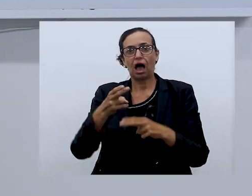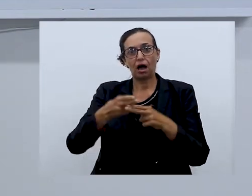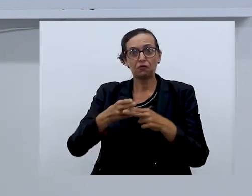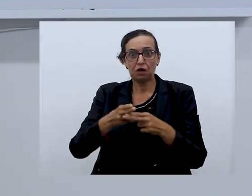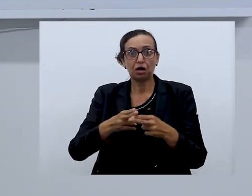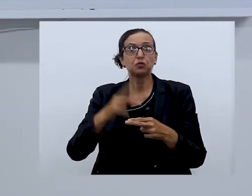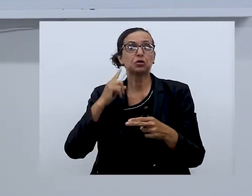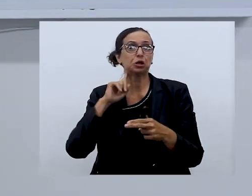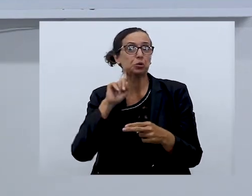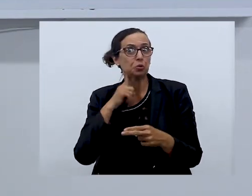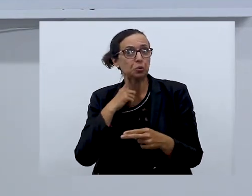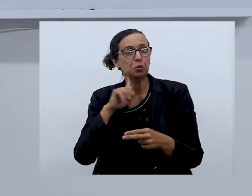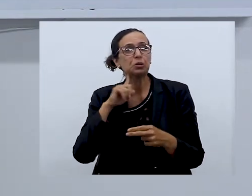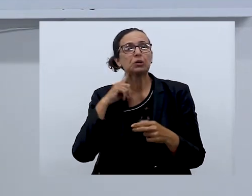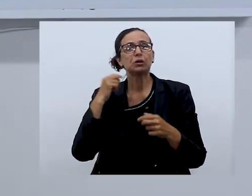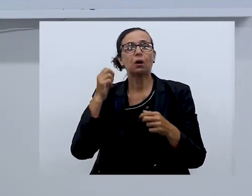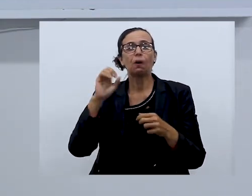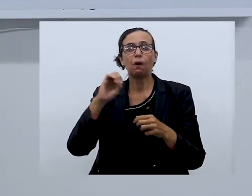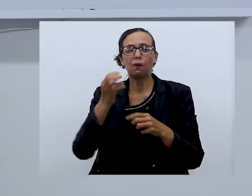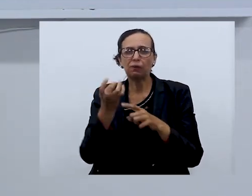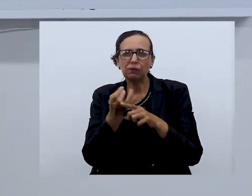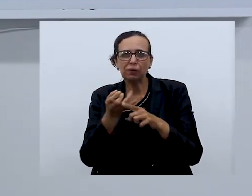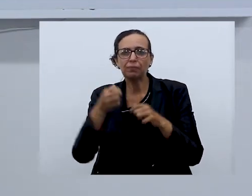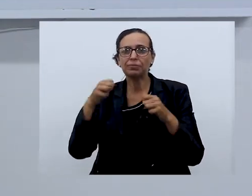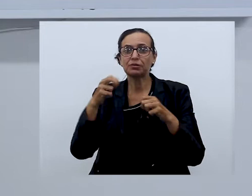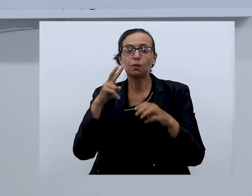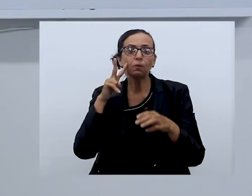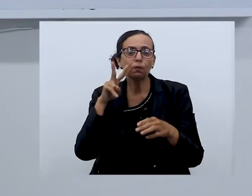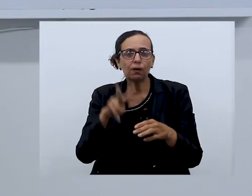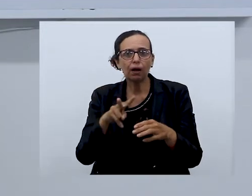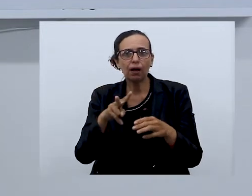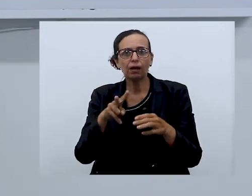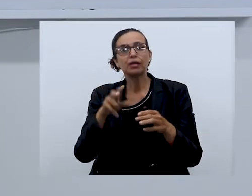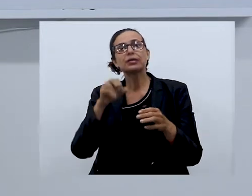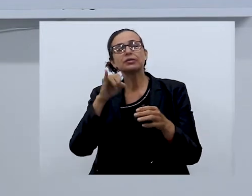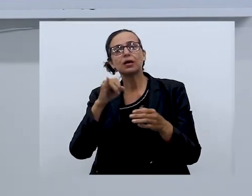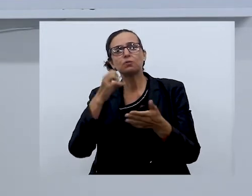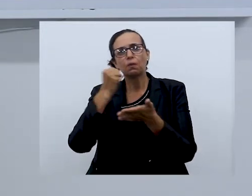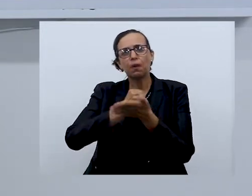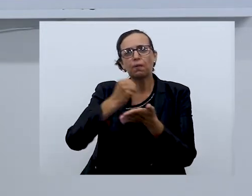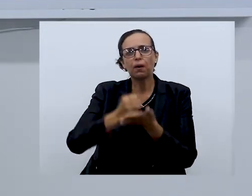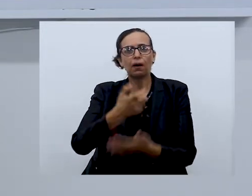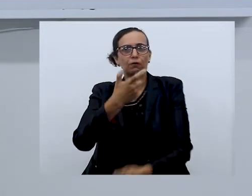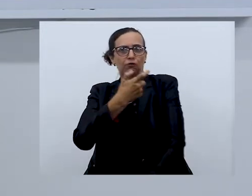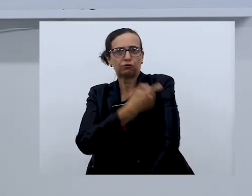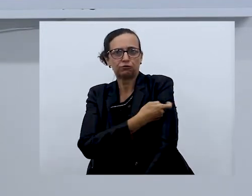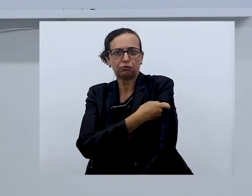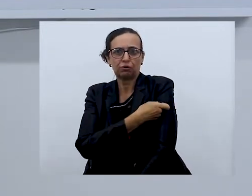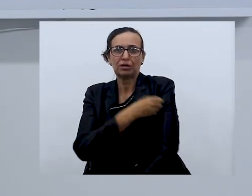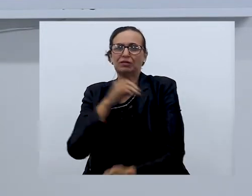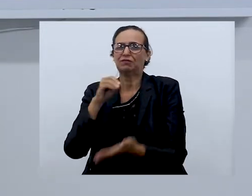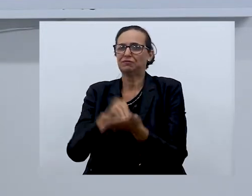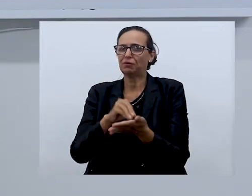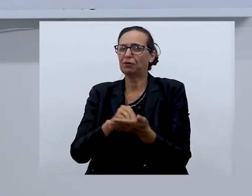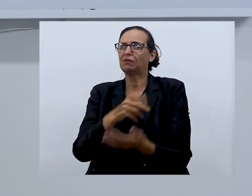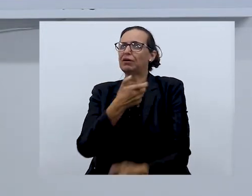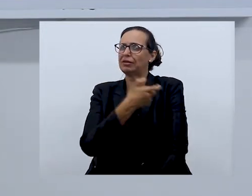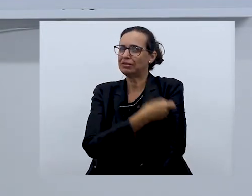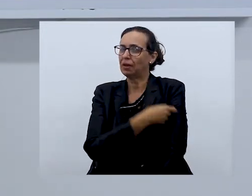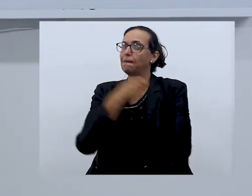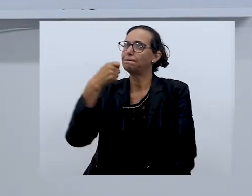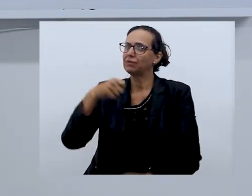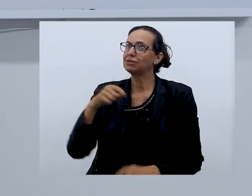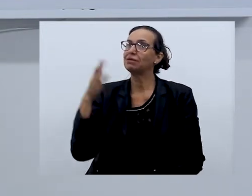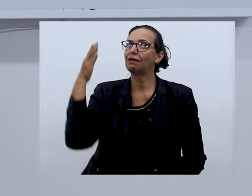está sujo ou enferrujado, você precisa procurar a sua carteira de vacinação. Caso a sua carteira de vacinação esteja faltando